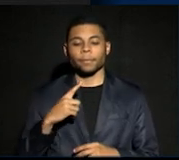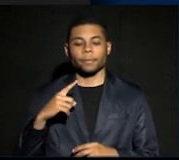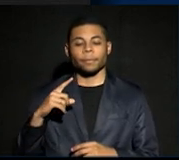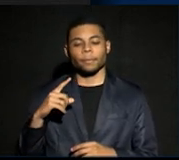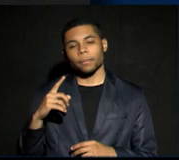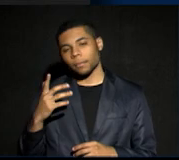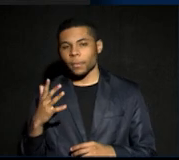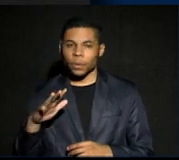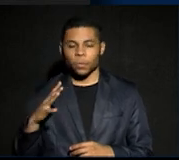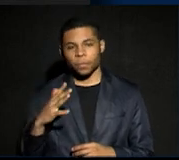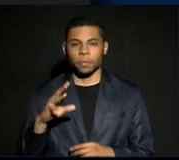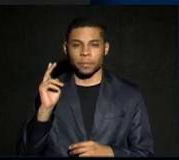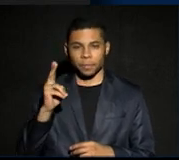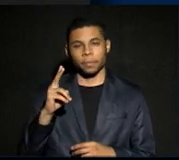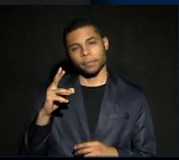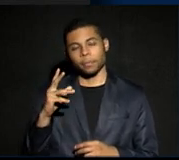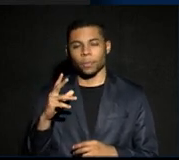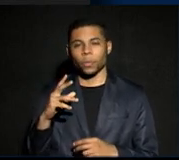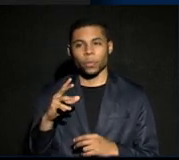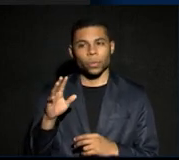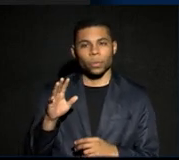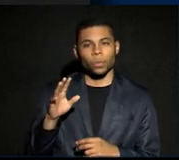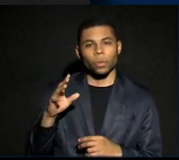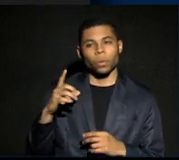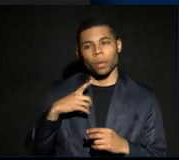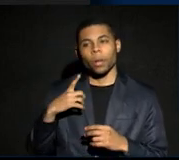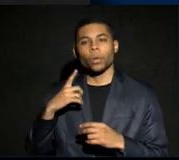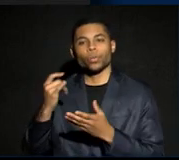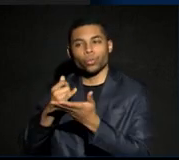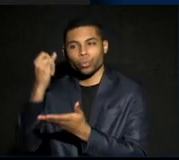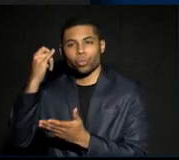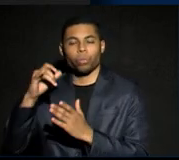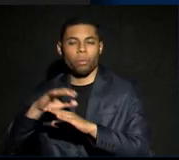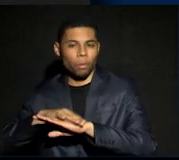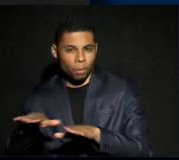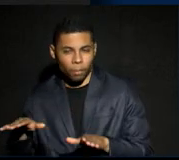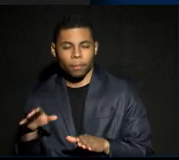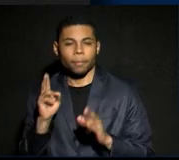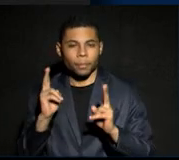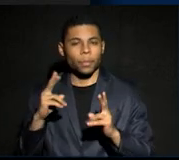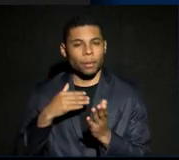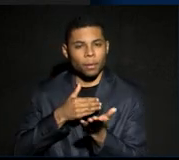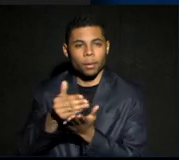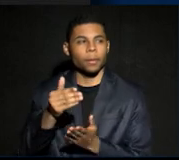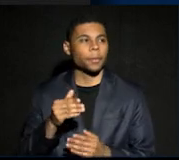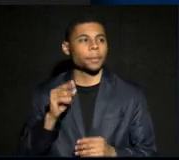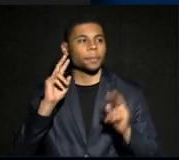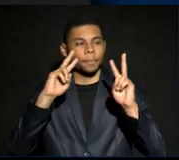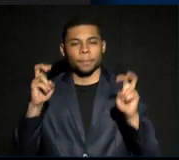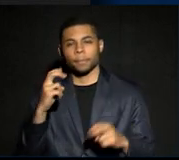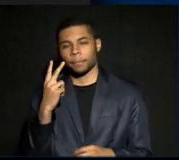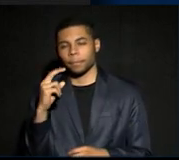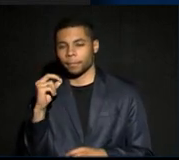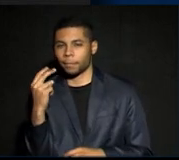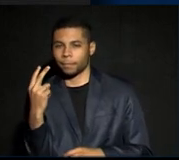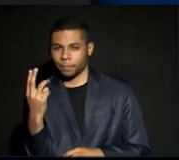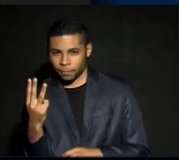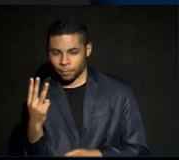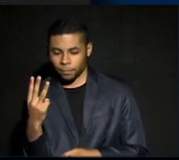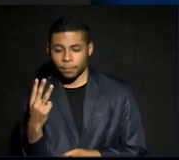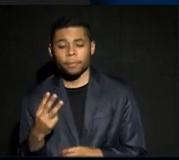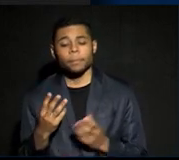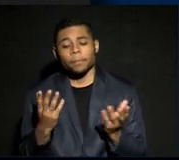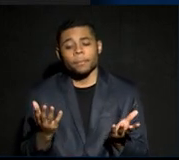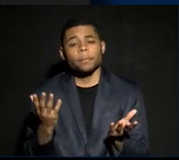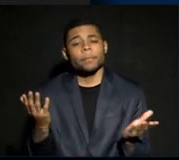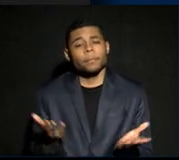ciclo razoavelmente, né, já um ciclo razoável de corte de juros, começando ali no início de 2023. E